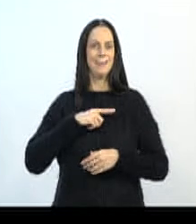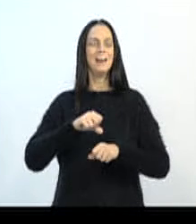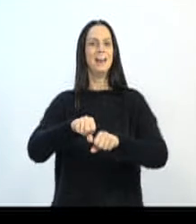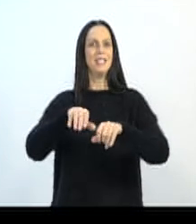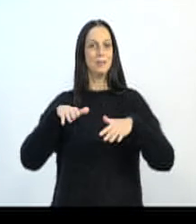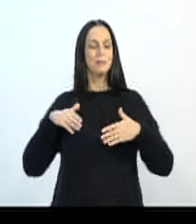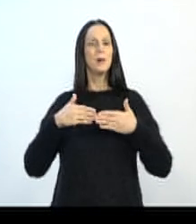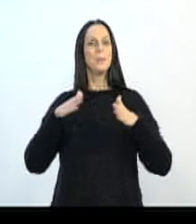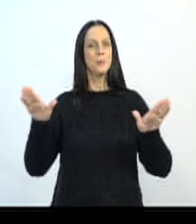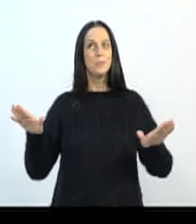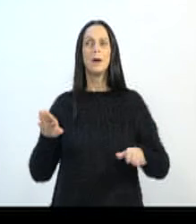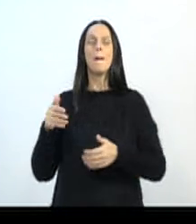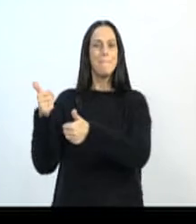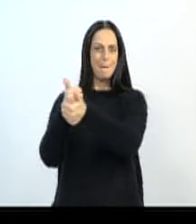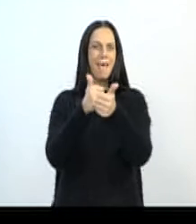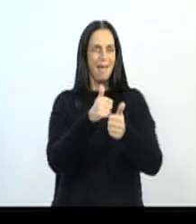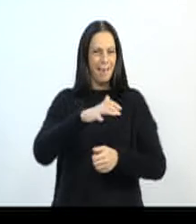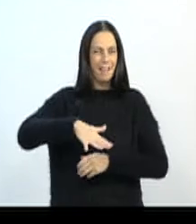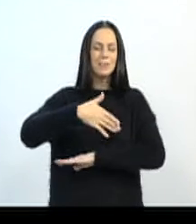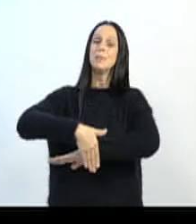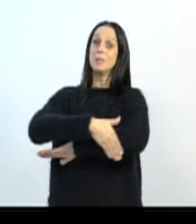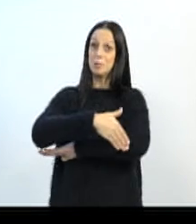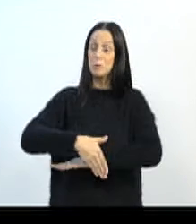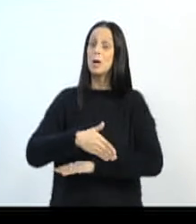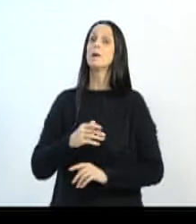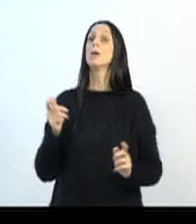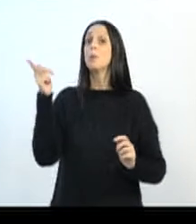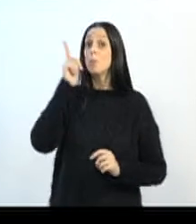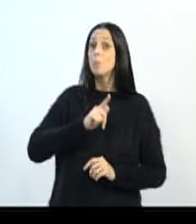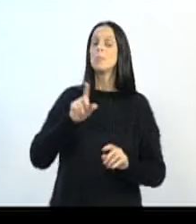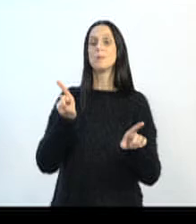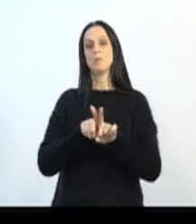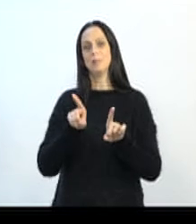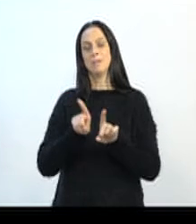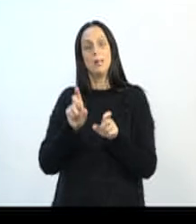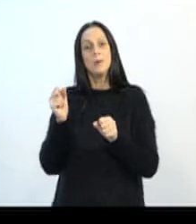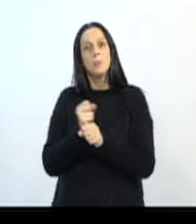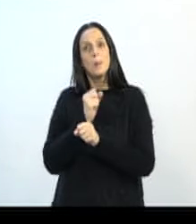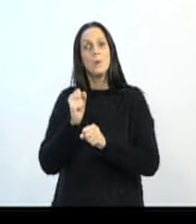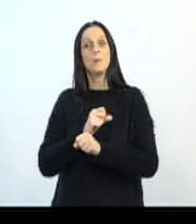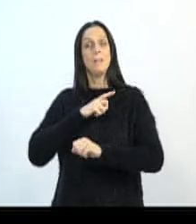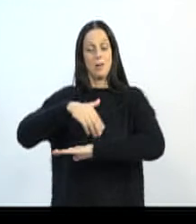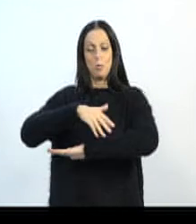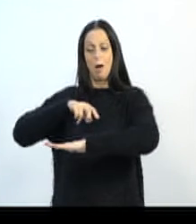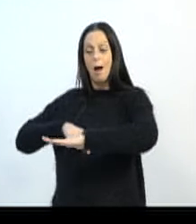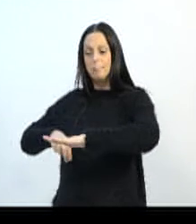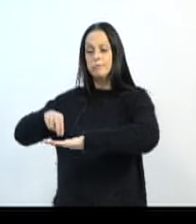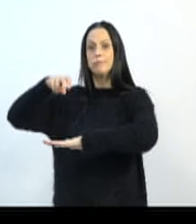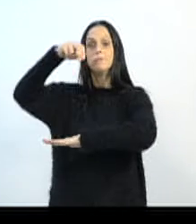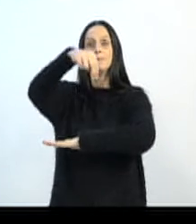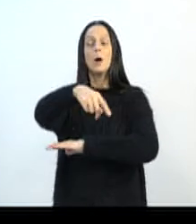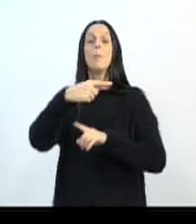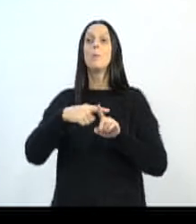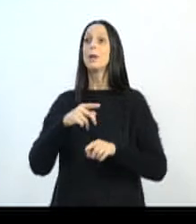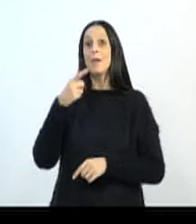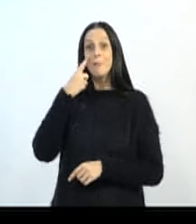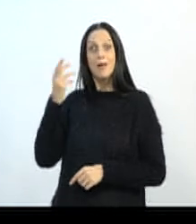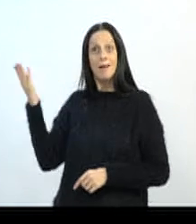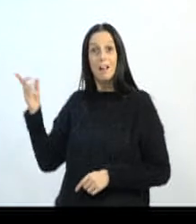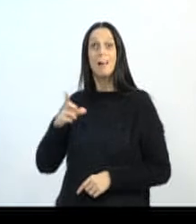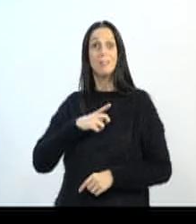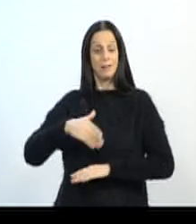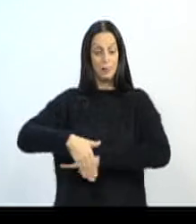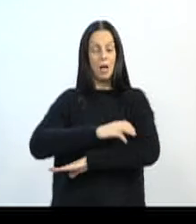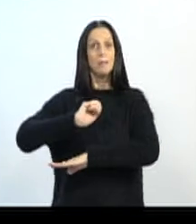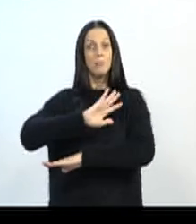nas proximidades, que realmente contemple essas travessias elevadas, porque vindo o asfalto, como está concluído na Carlos